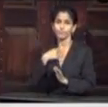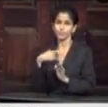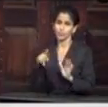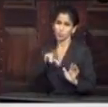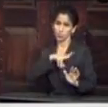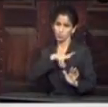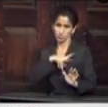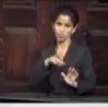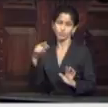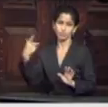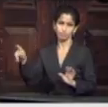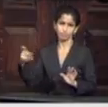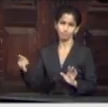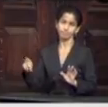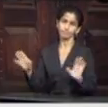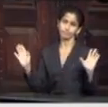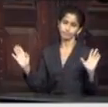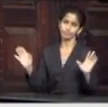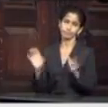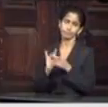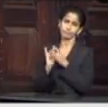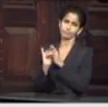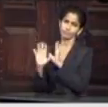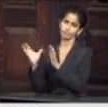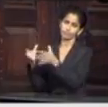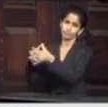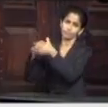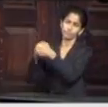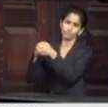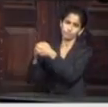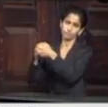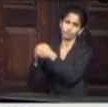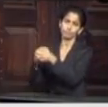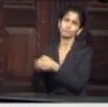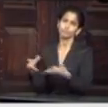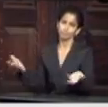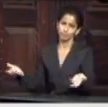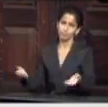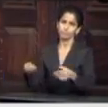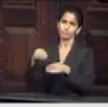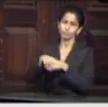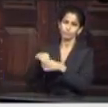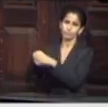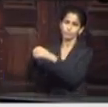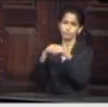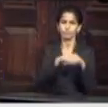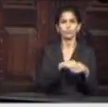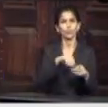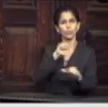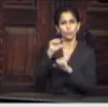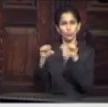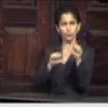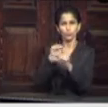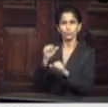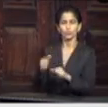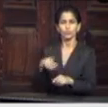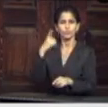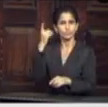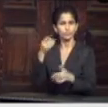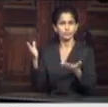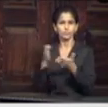cerceiam o próprio processo democrático. Claro, aí o lobby se fez forte, se muda a votação de muita gente e deputados desaparecem